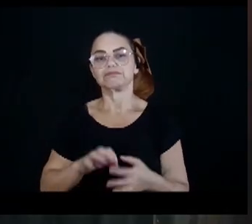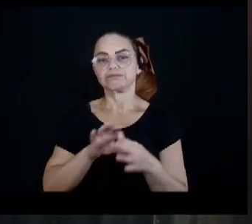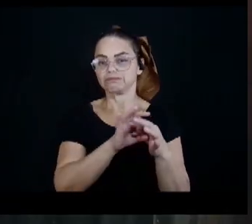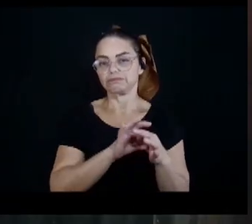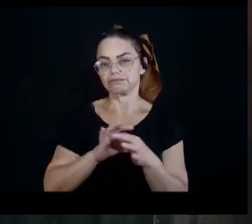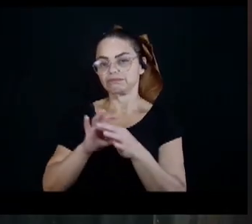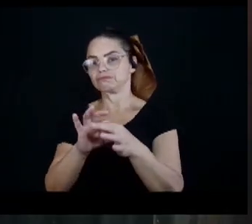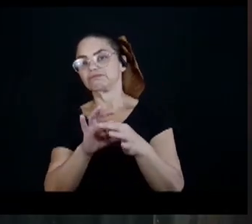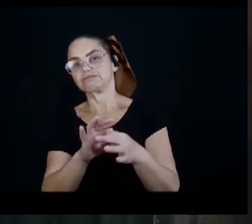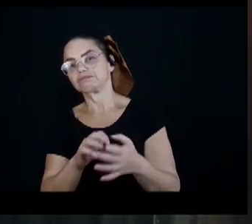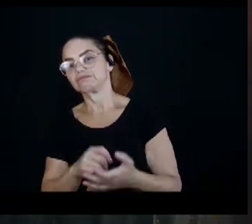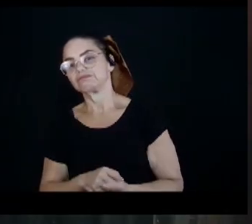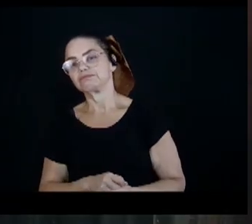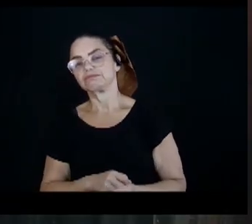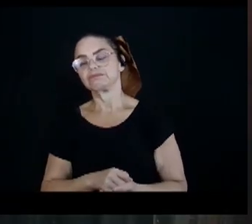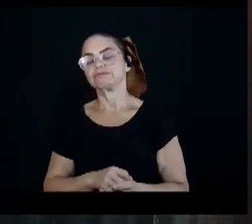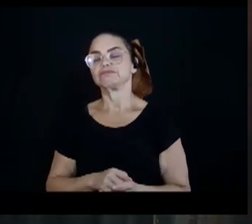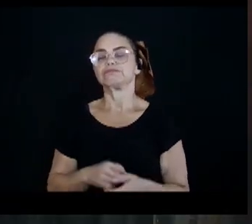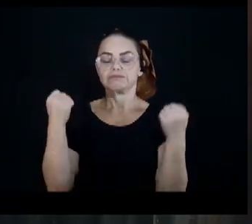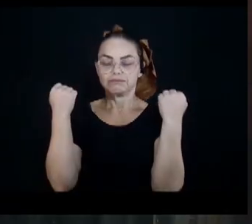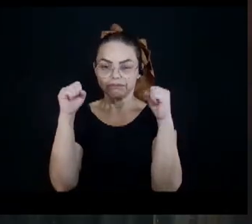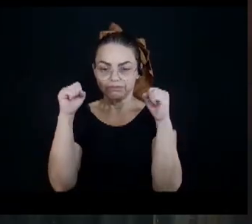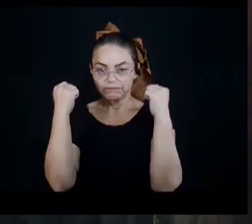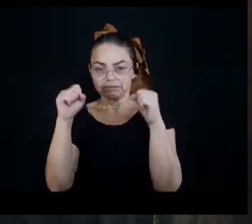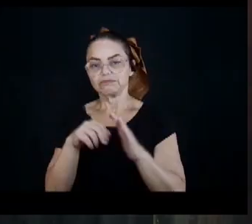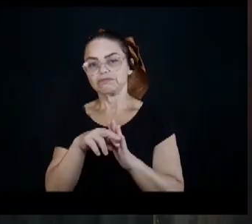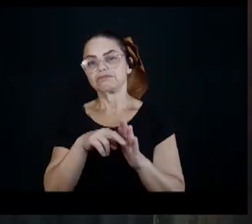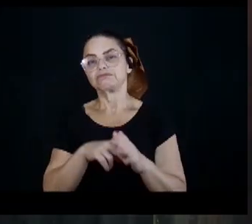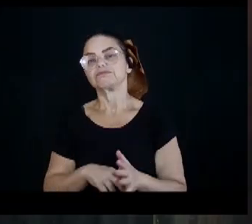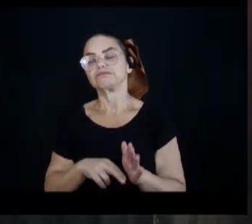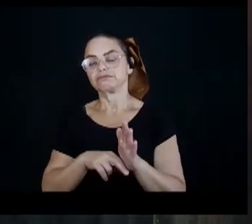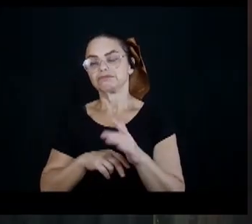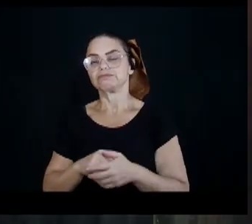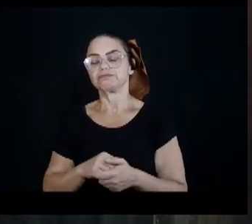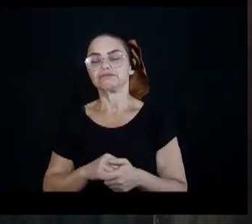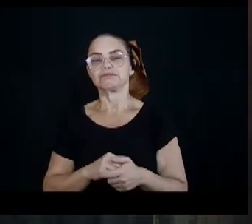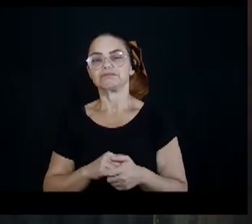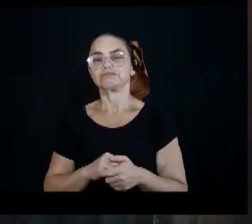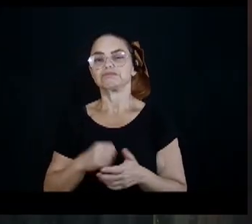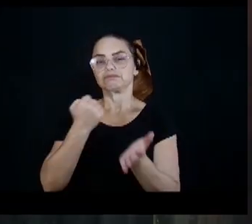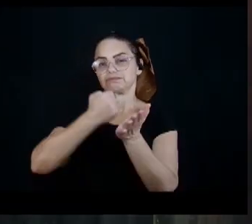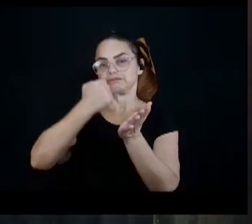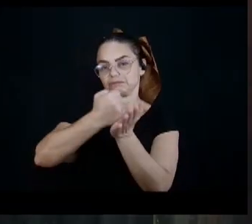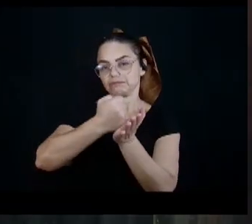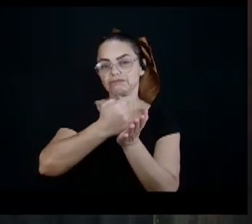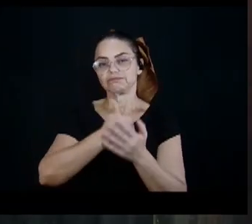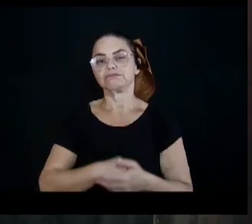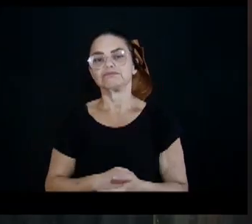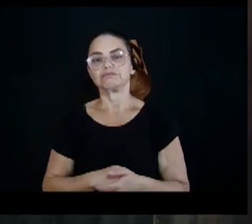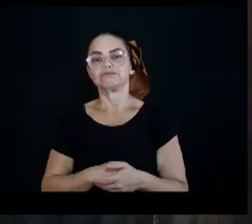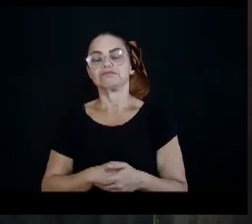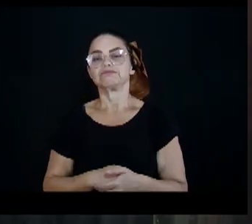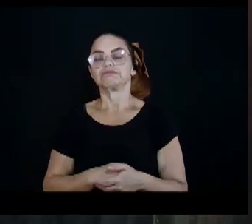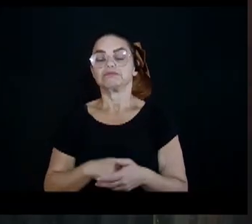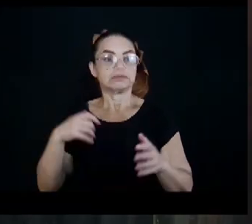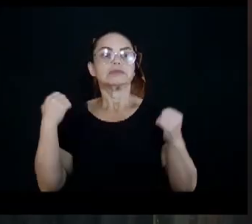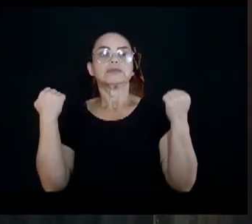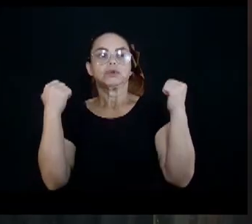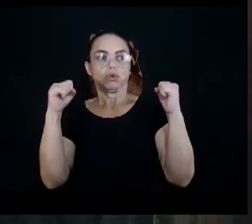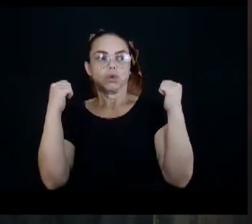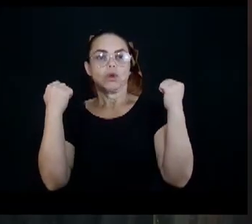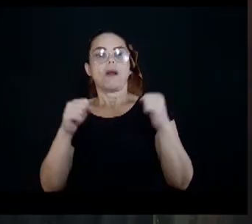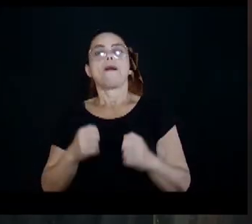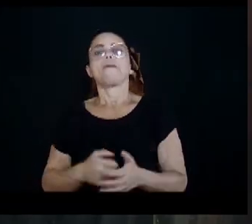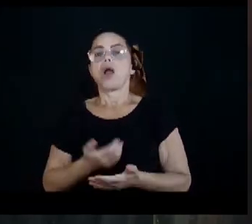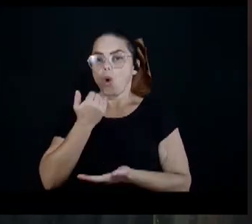dentro do programado, né? Do contratado. Então, se movimente, coma adequadamente,